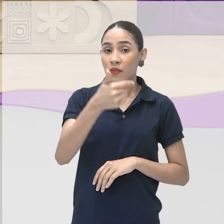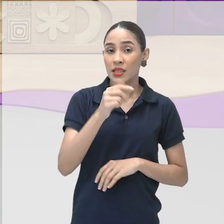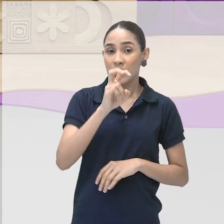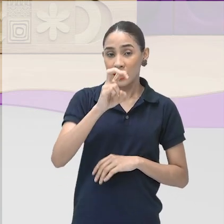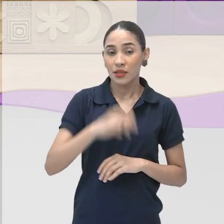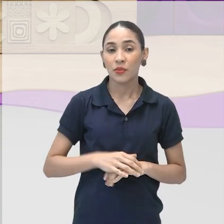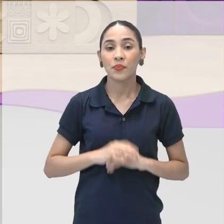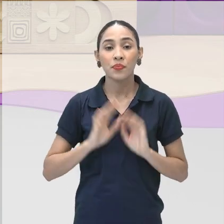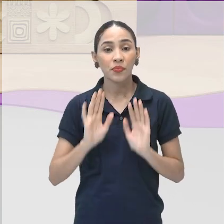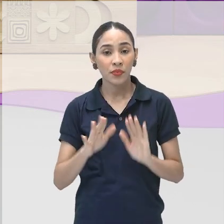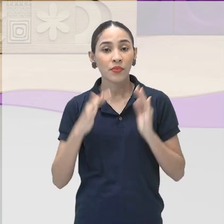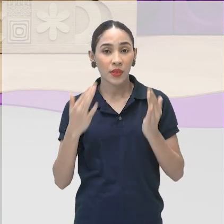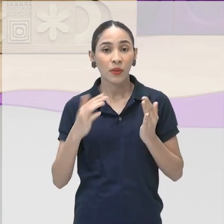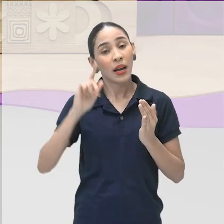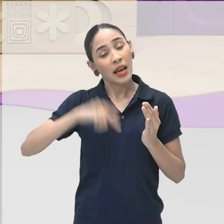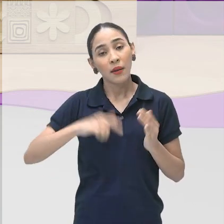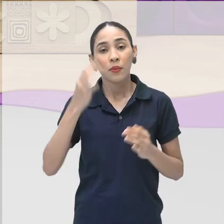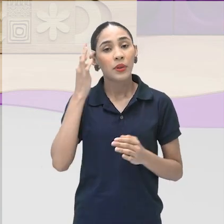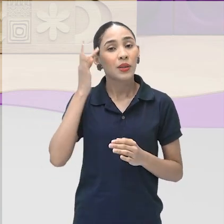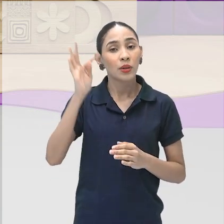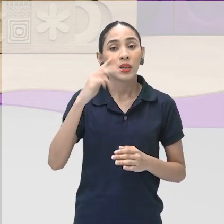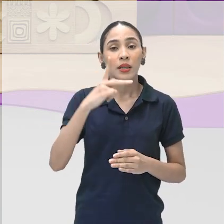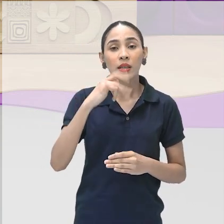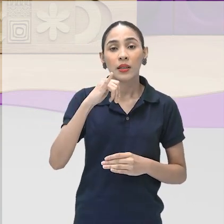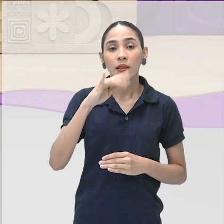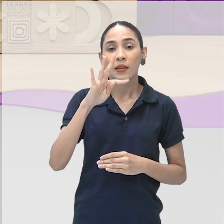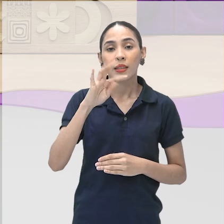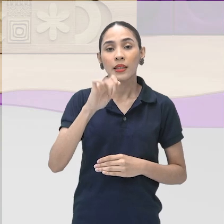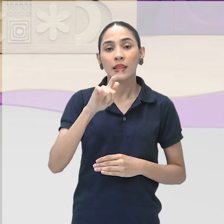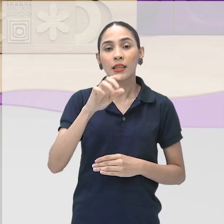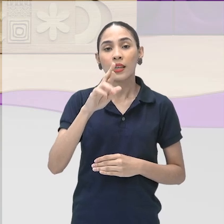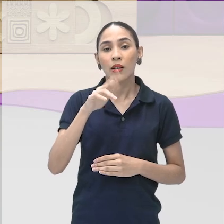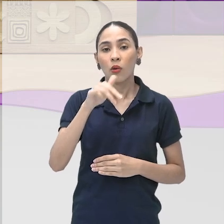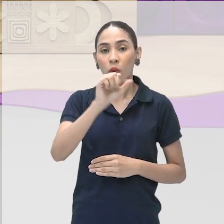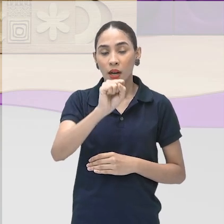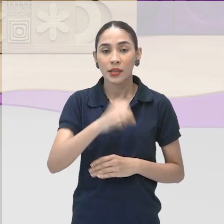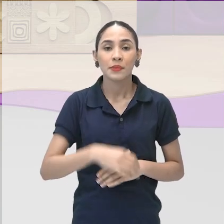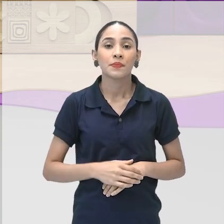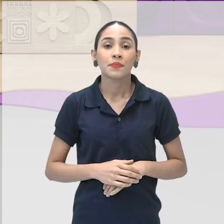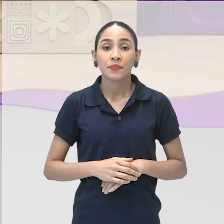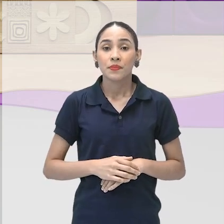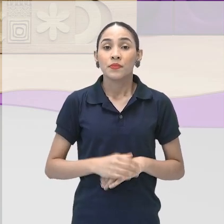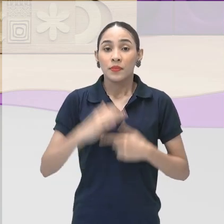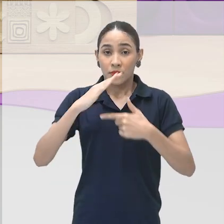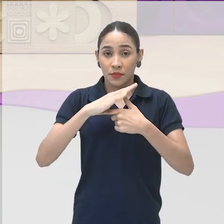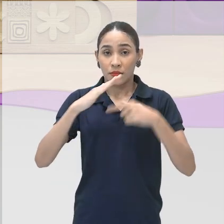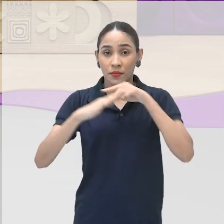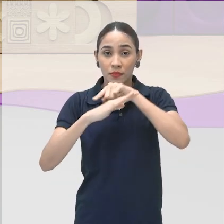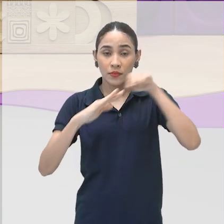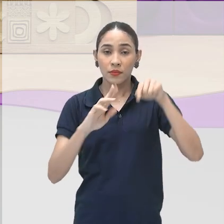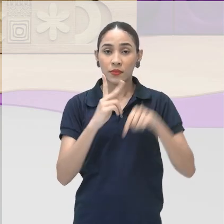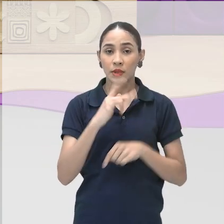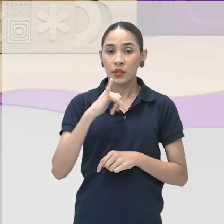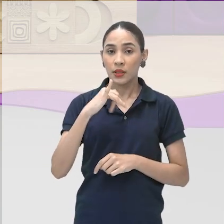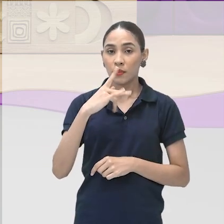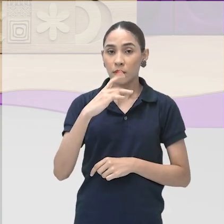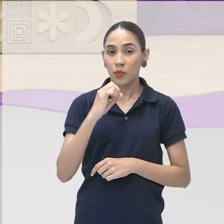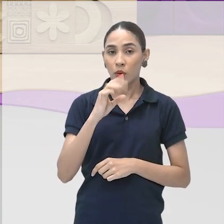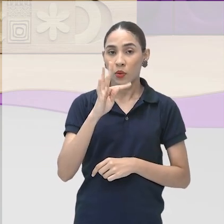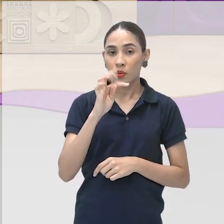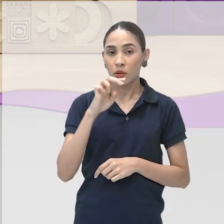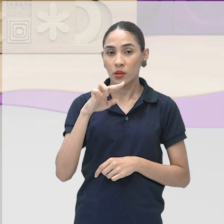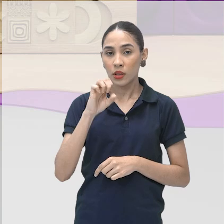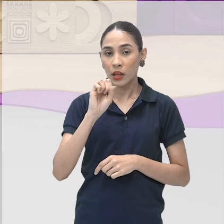25. Né? Então, esse é o Teorema de Pitágoras. A gente fala assim, né? A hipotenusa ao quadrado, ou seja, o que